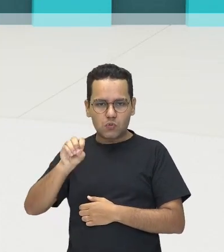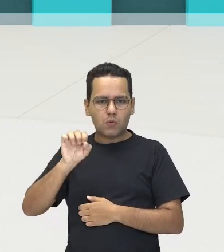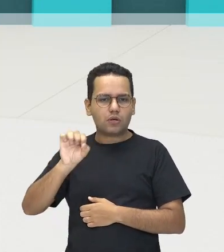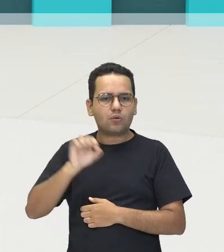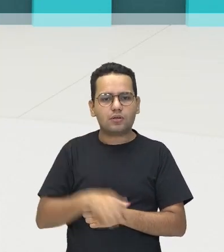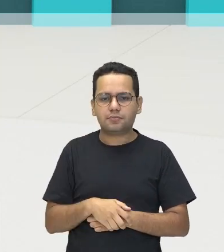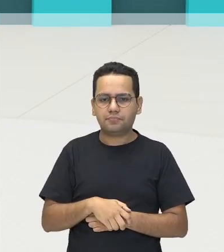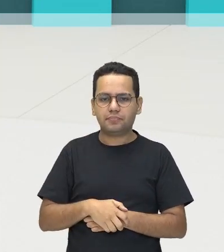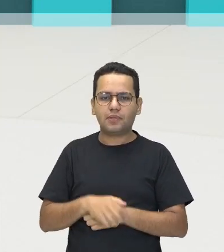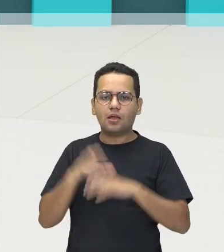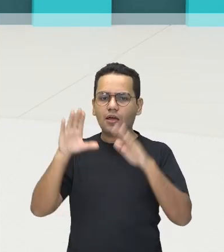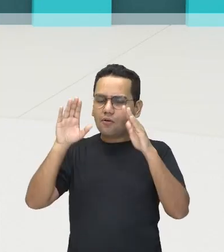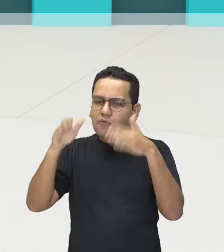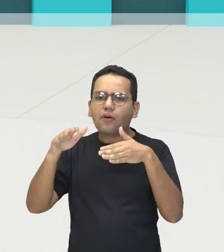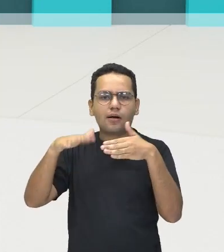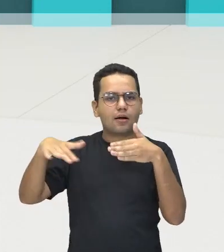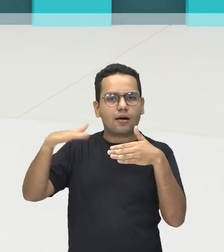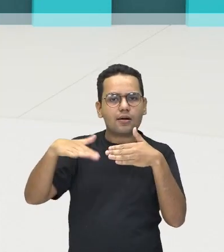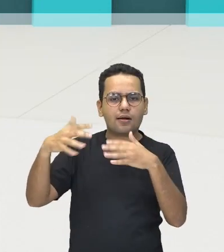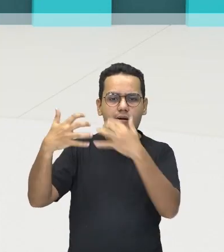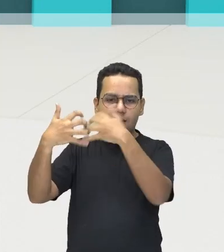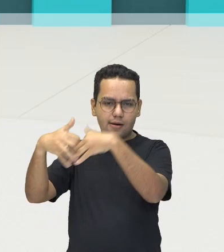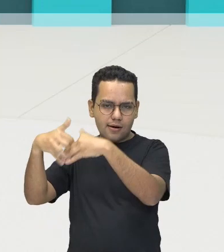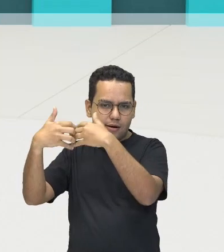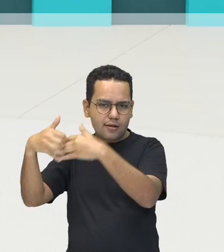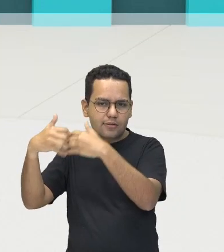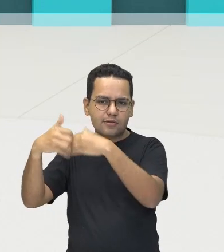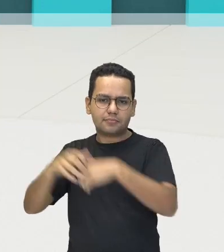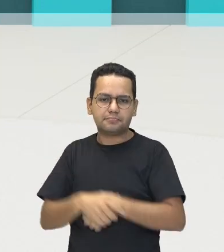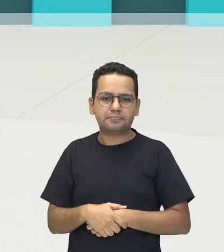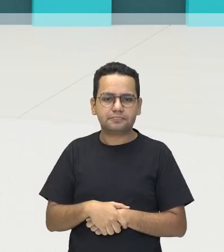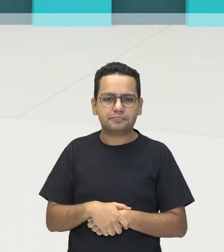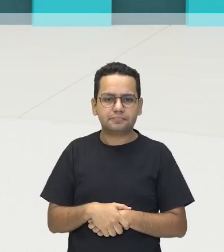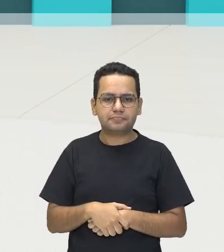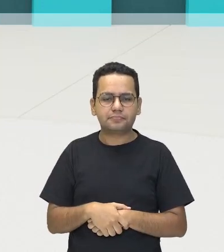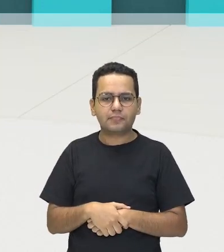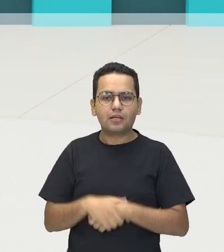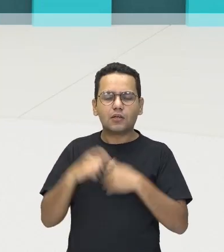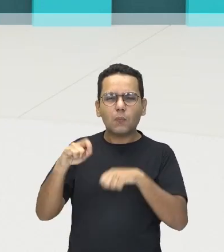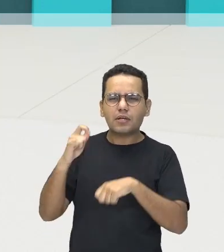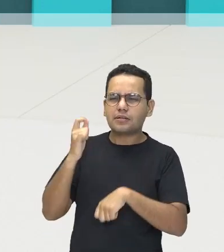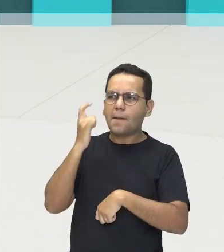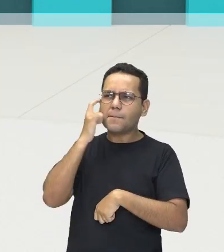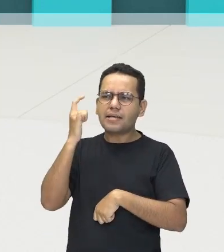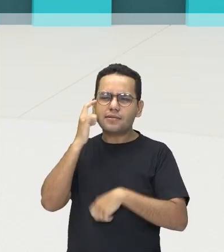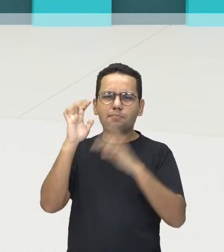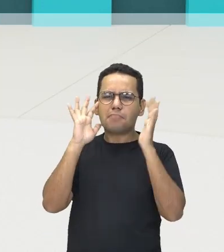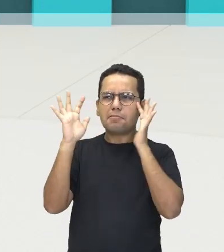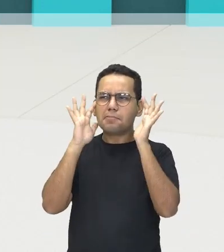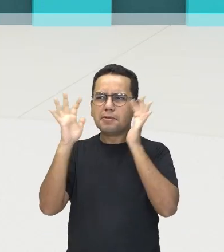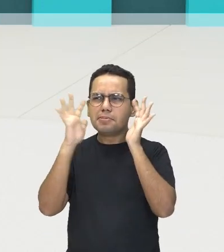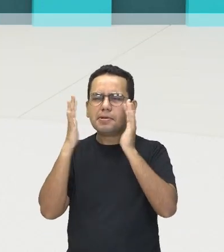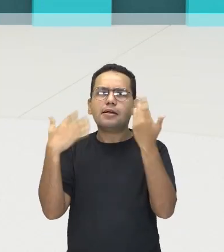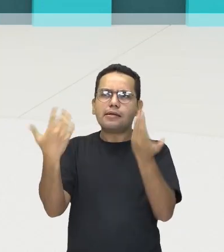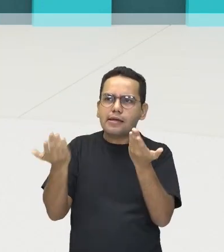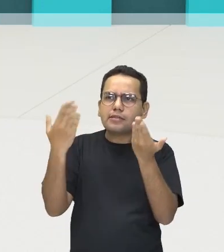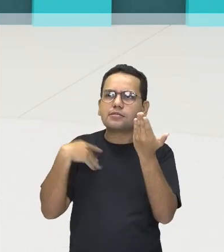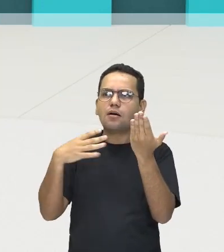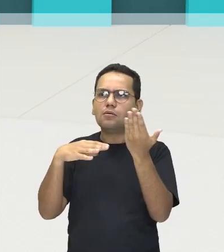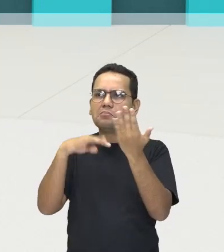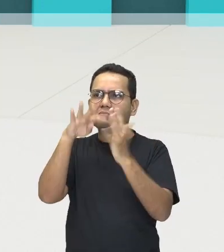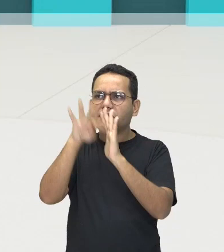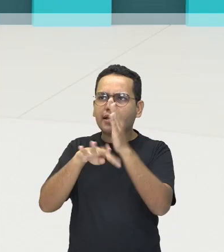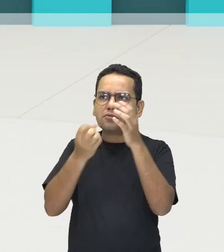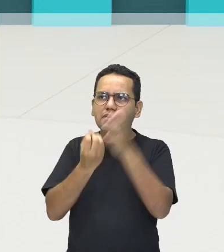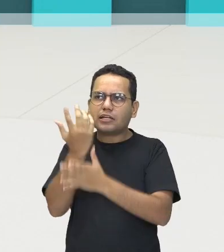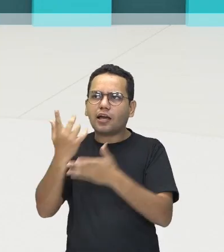razão. Então, os autores vão escrever argumentos em que você raciocine e diga assim, não, isso que ele está falando tem lógica. Por exemplo,